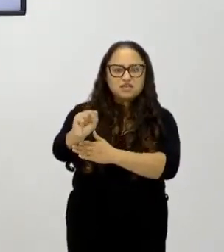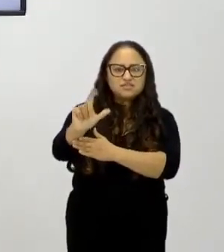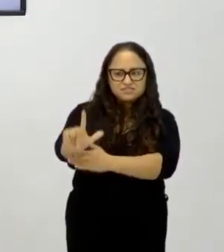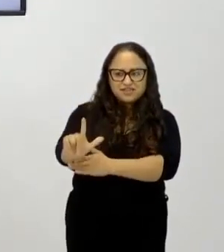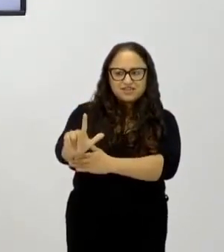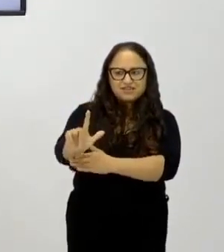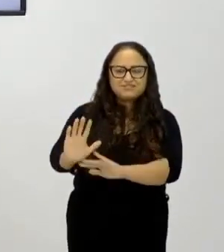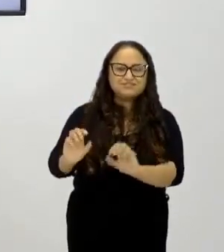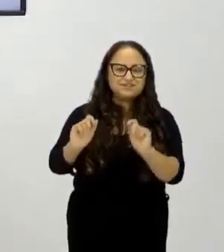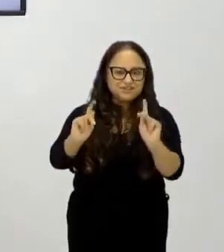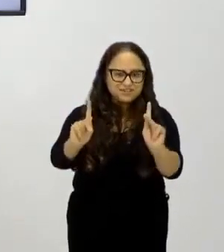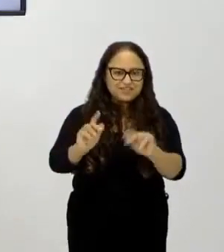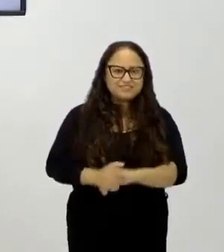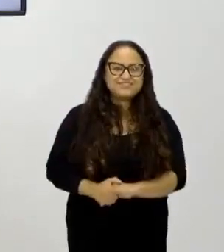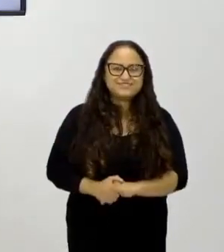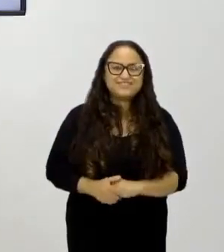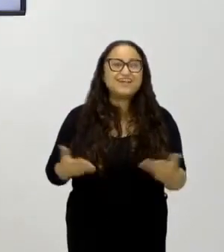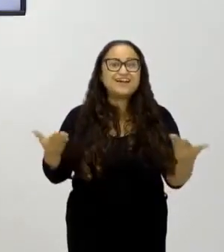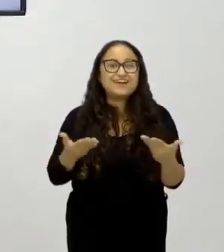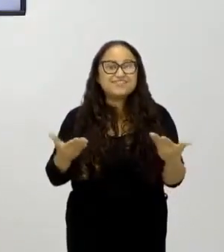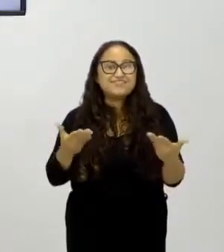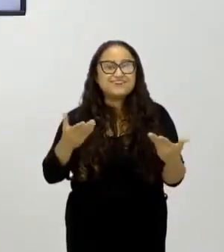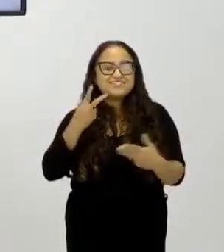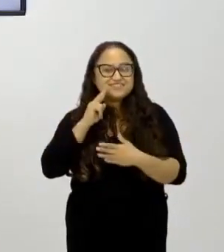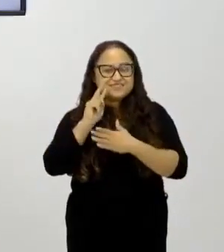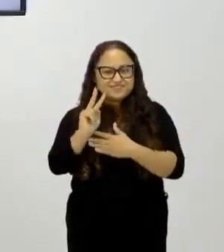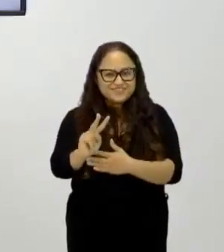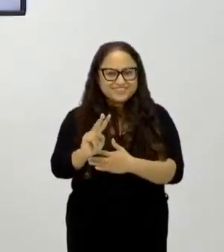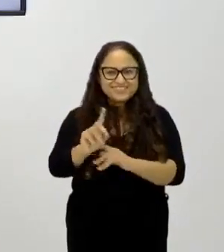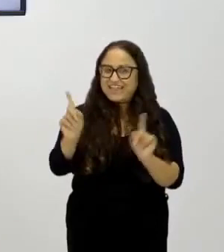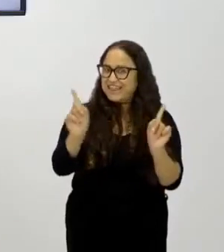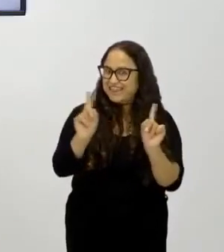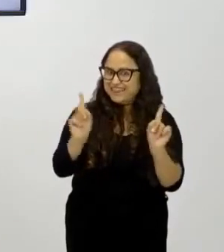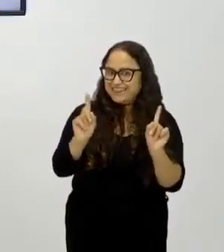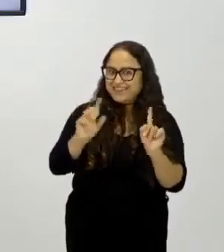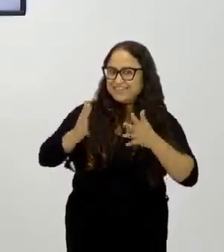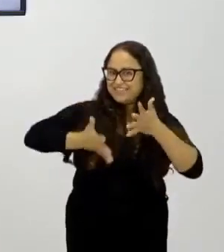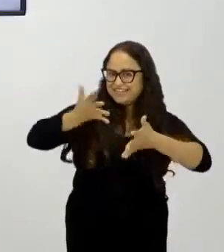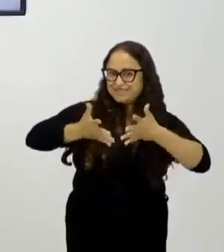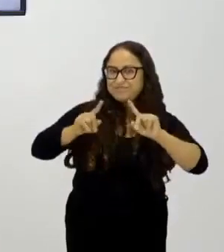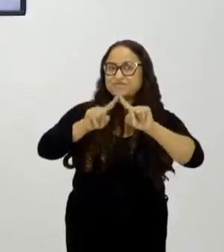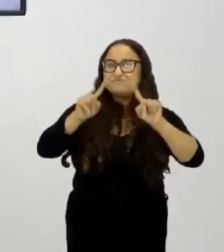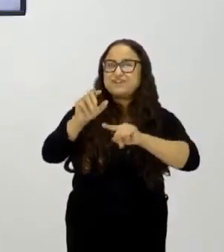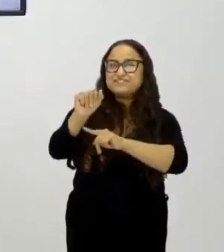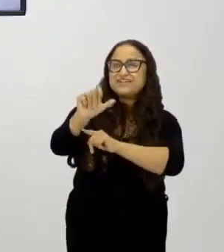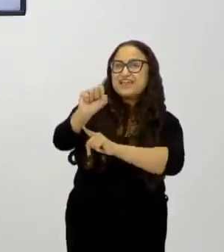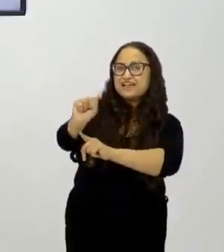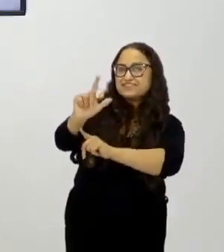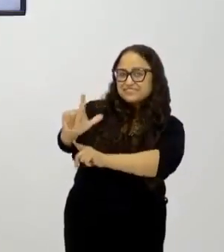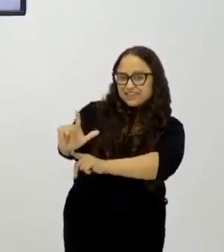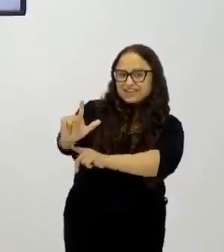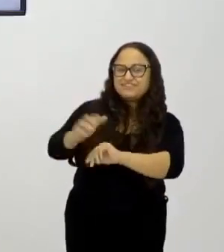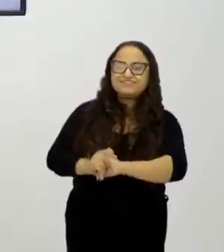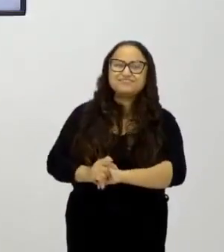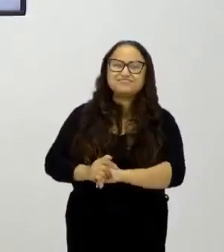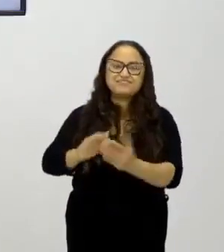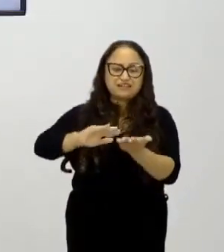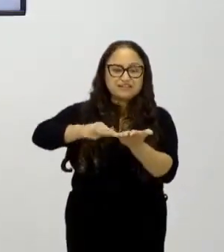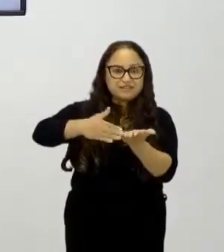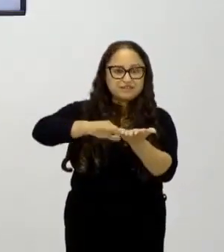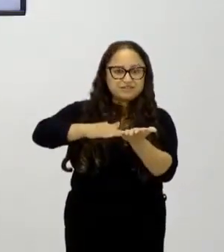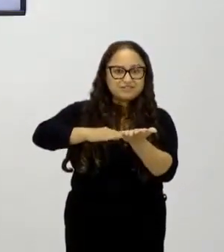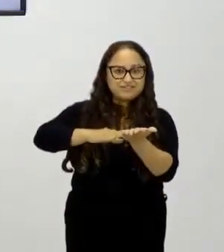American Sign Language. Então agora a gente vai ver aí, não Libras, mas a gente vai ver ASL, que é a